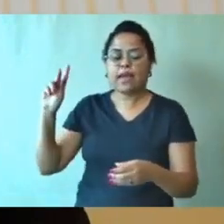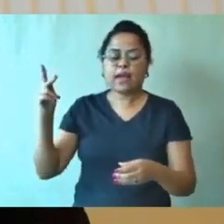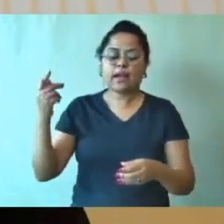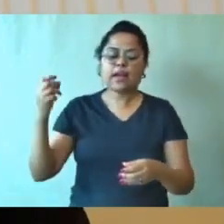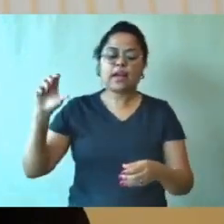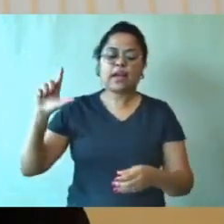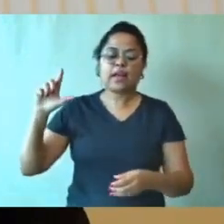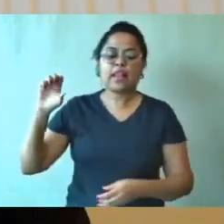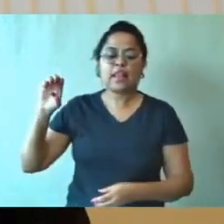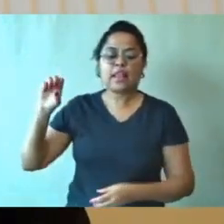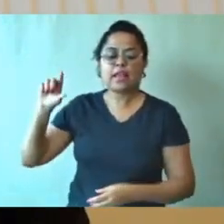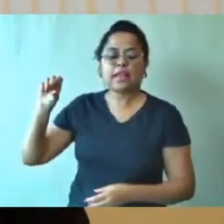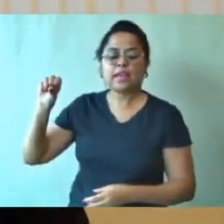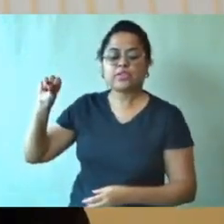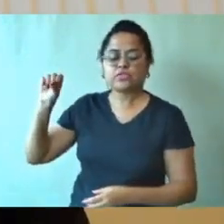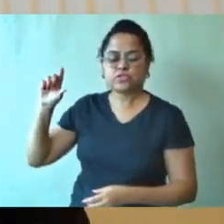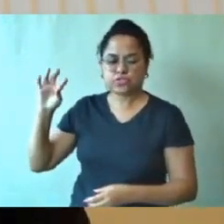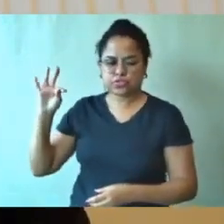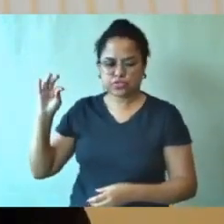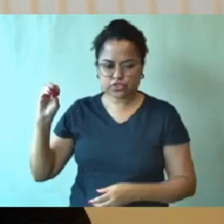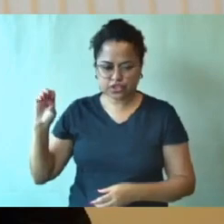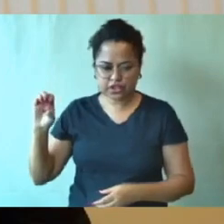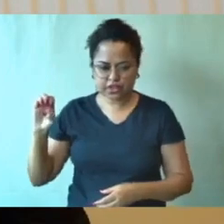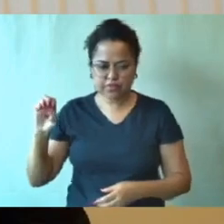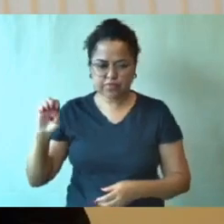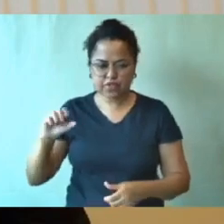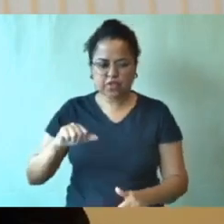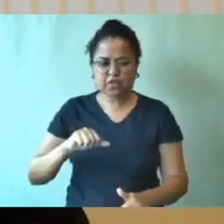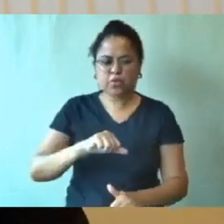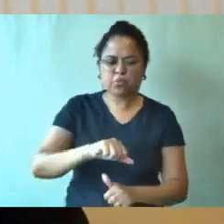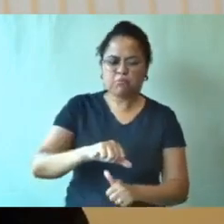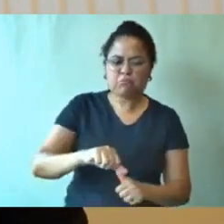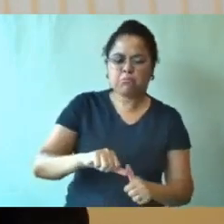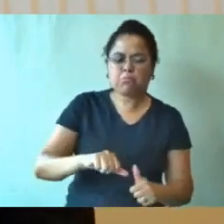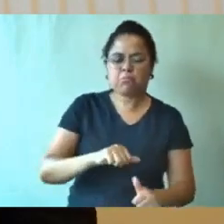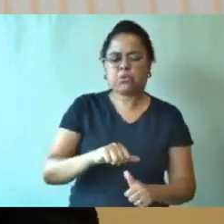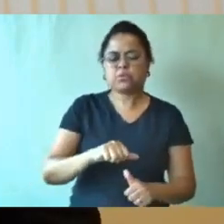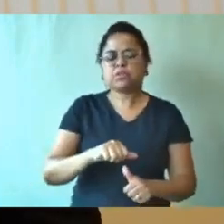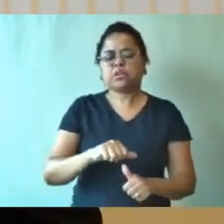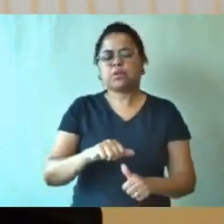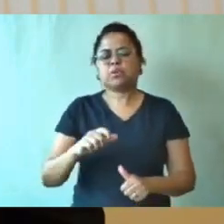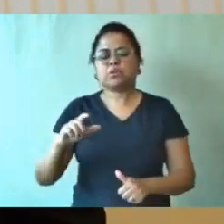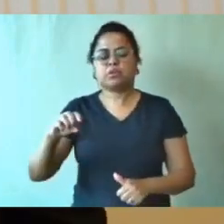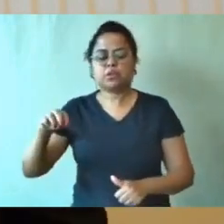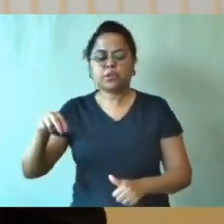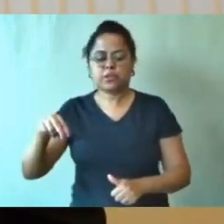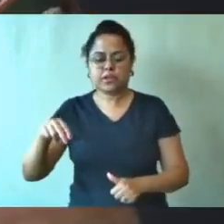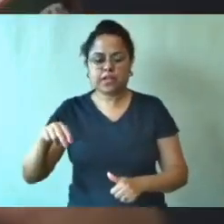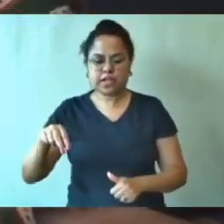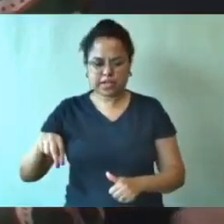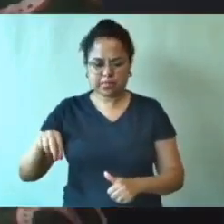chegar, trocar a empresa Torres pela empresa indicada pelo Nilo Gonçalves Simão Júnior.